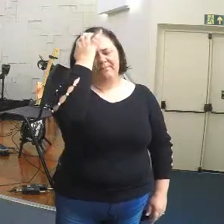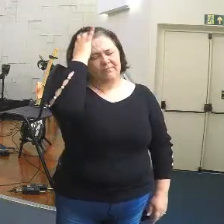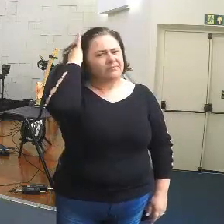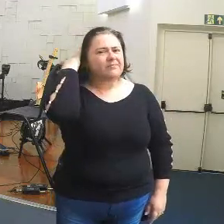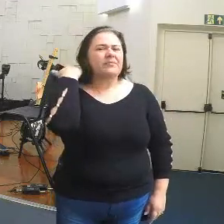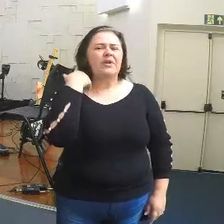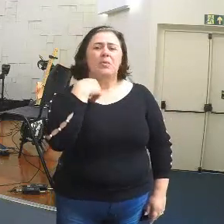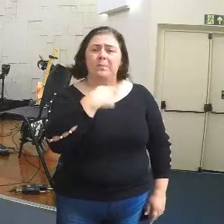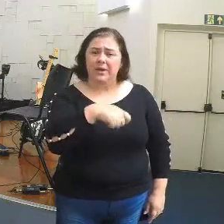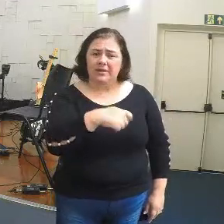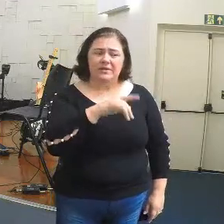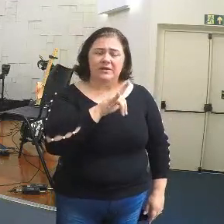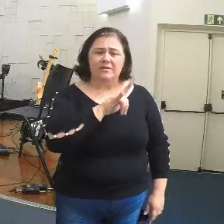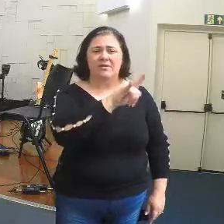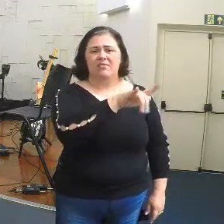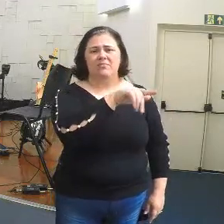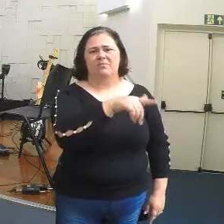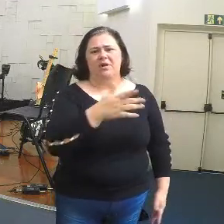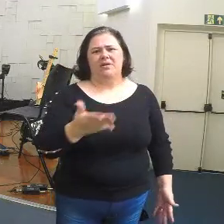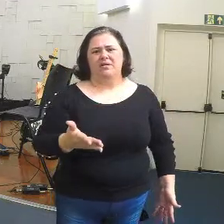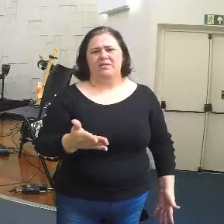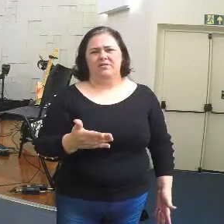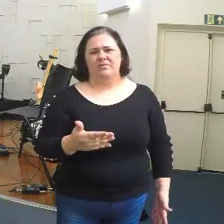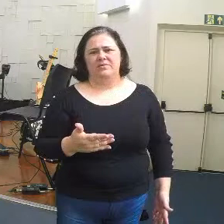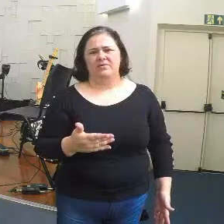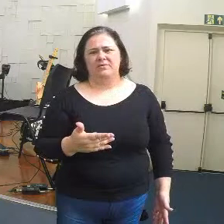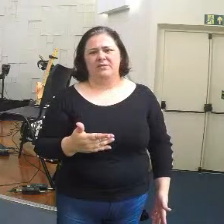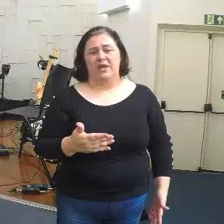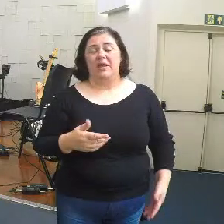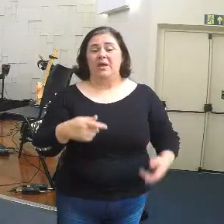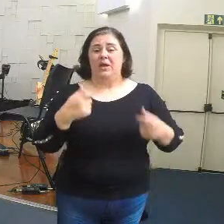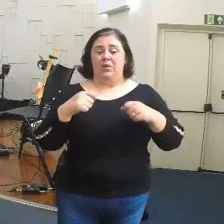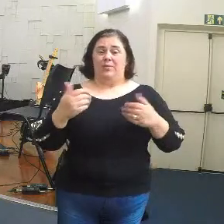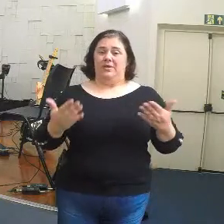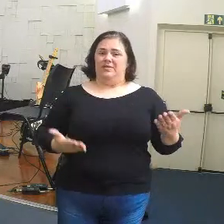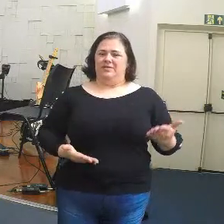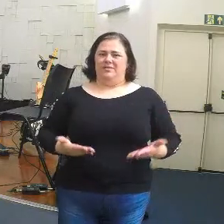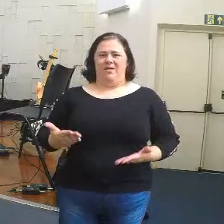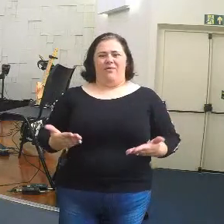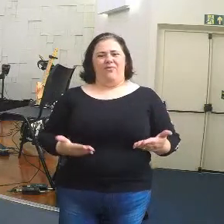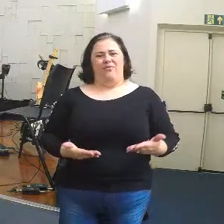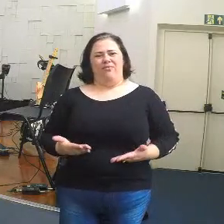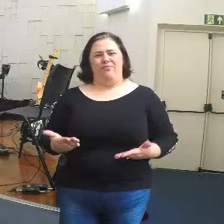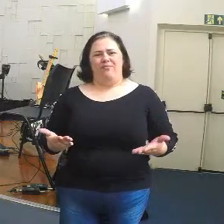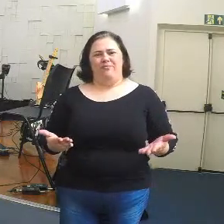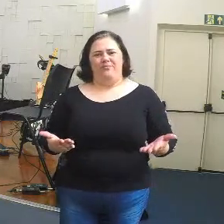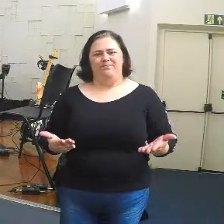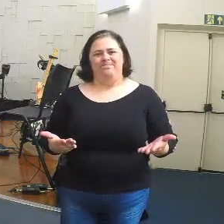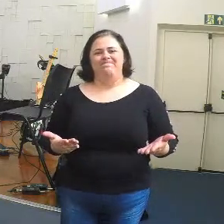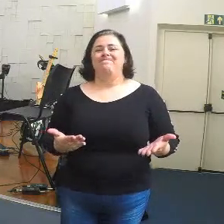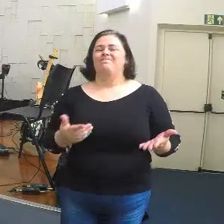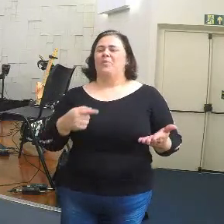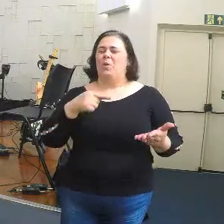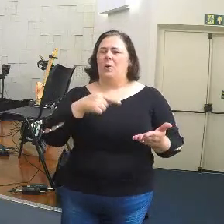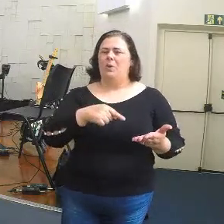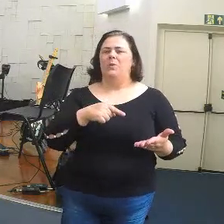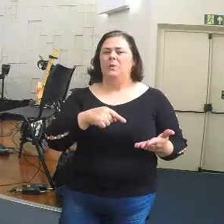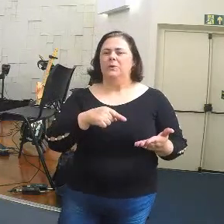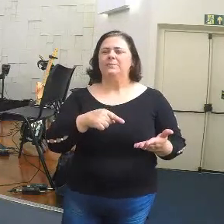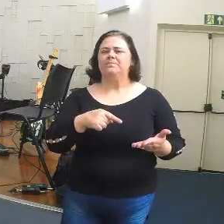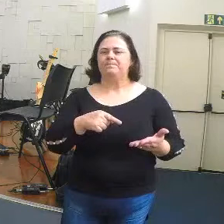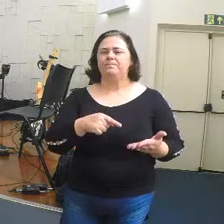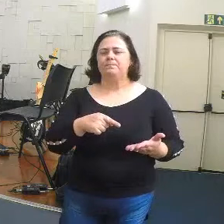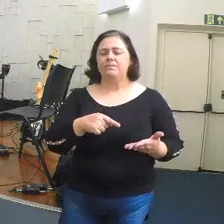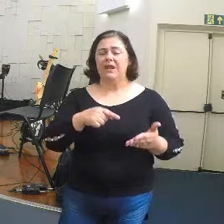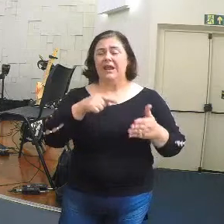possa servir. Meus irmãos, nós estamos aqui, como eu disse, no ponto mais profundo e ao